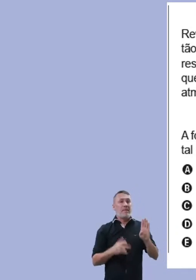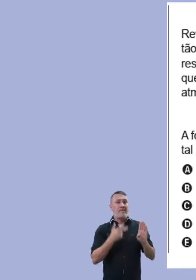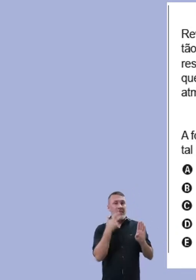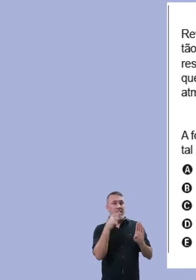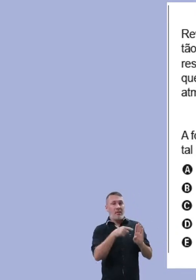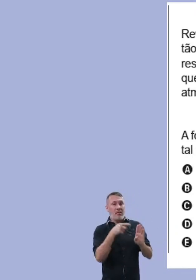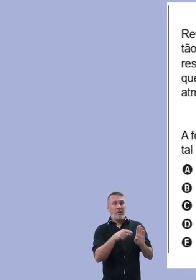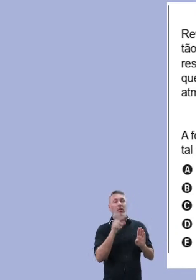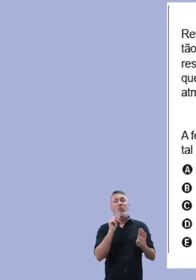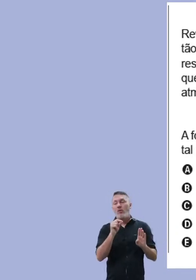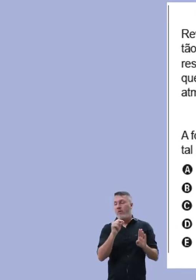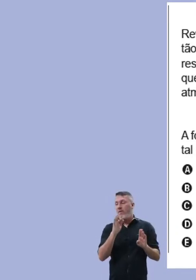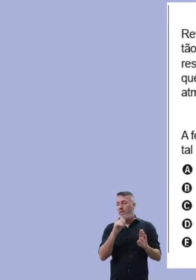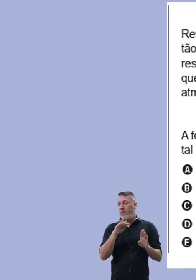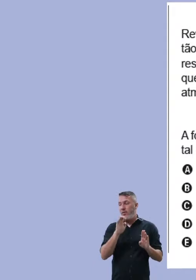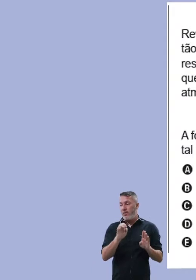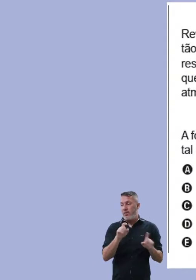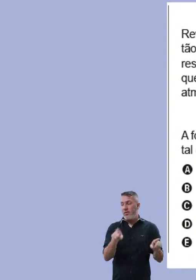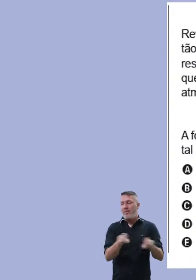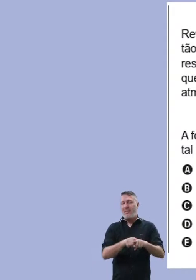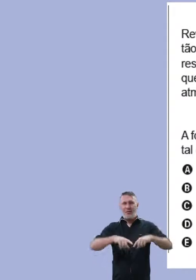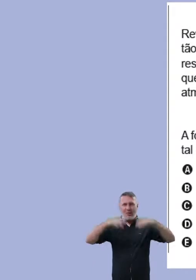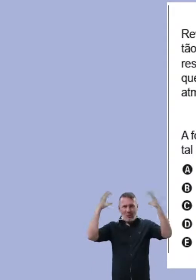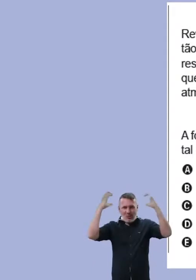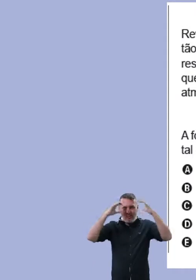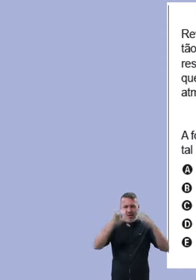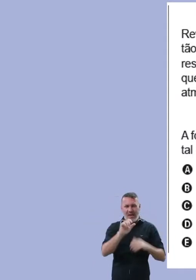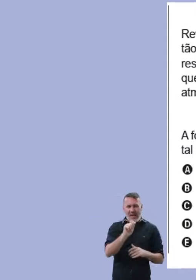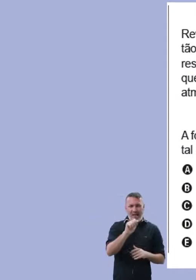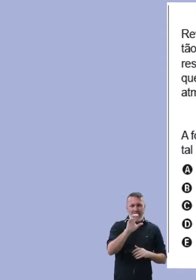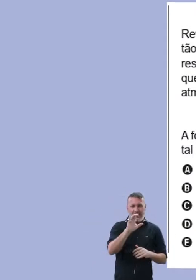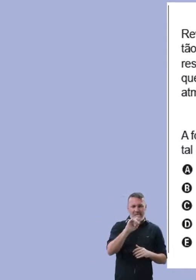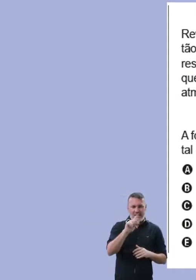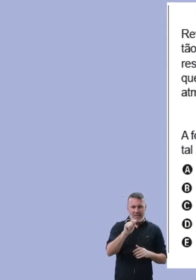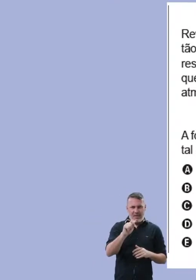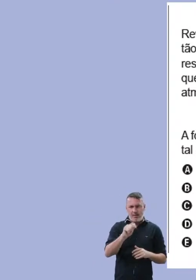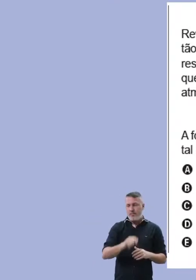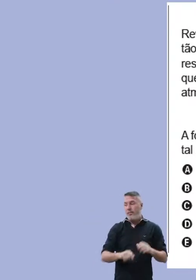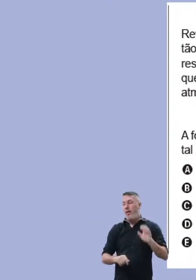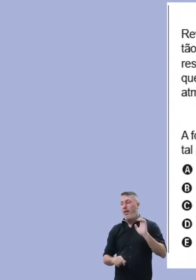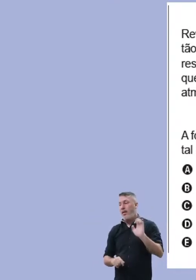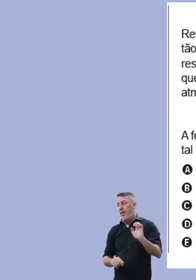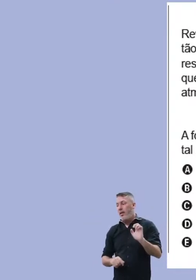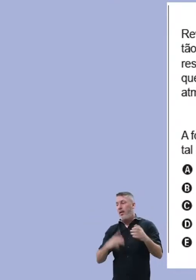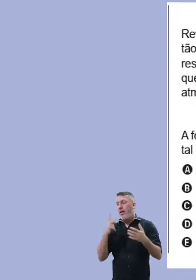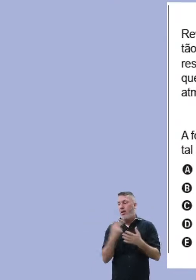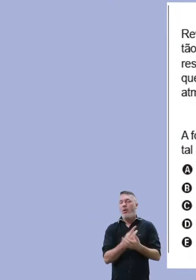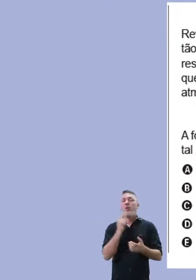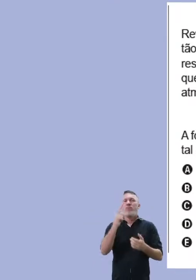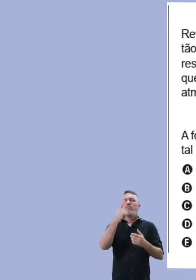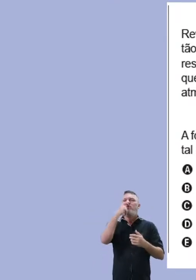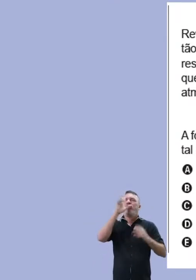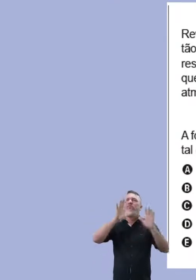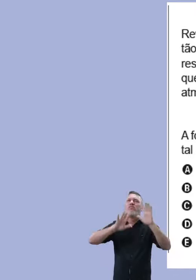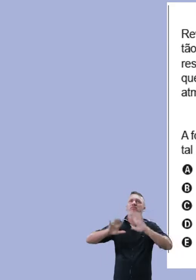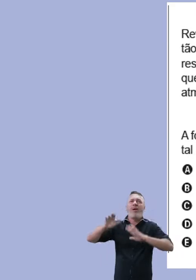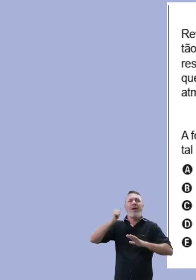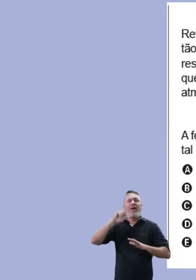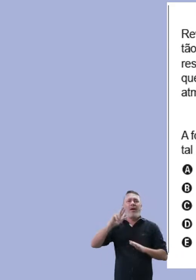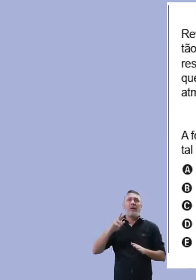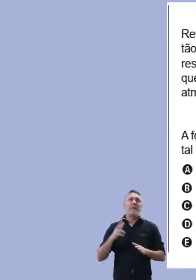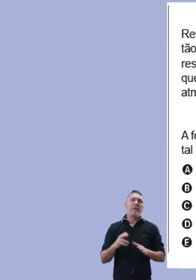como fonte e chuva ácida como consequência. Na letra E, carvão vegetal e poluição à atmosfera. E